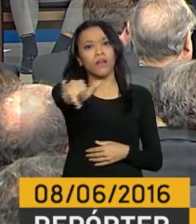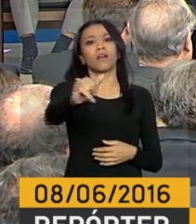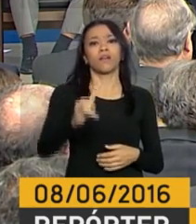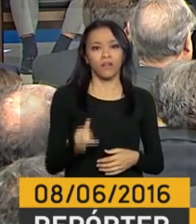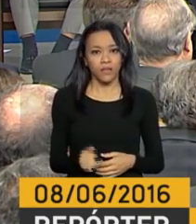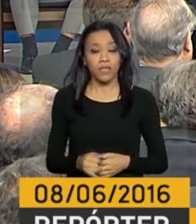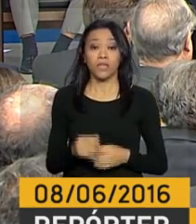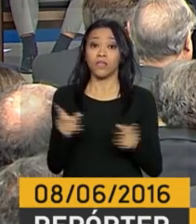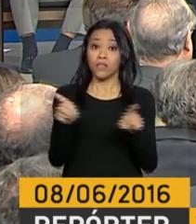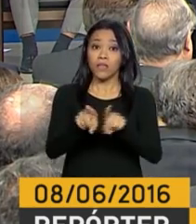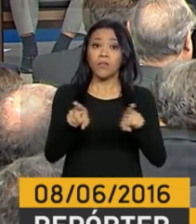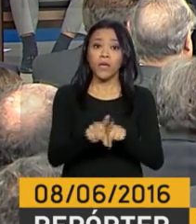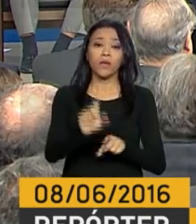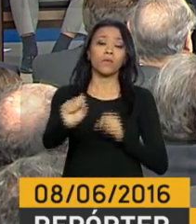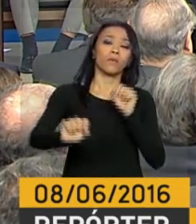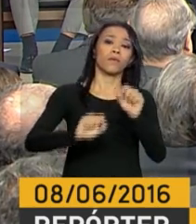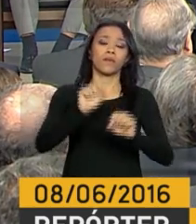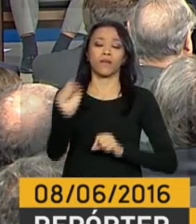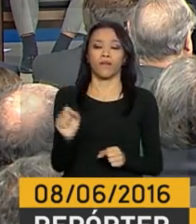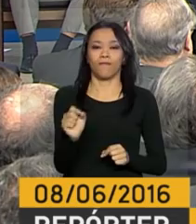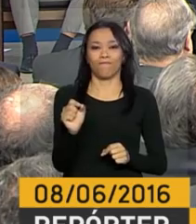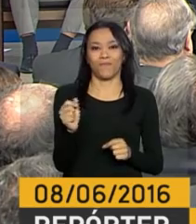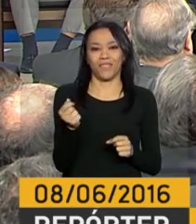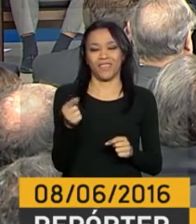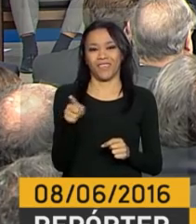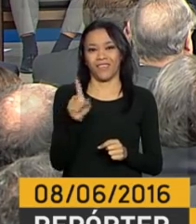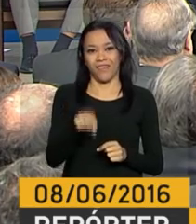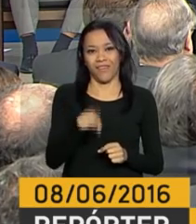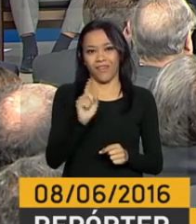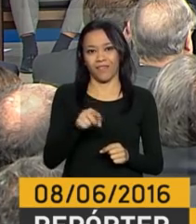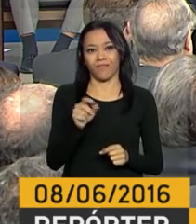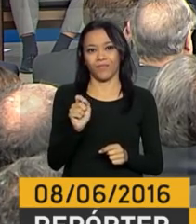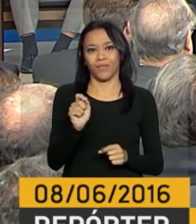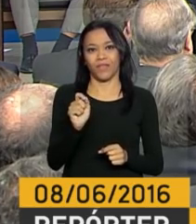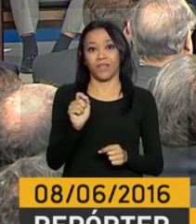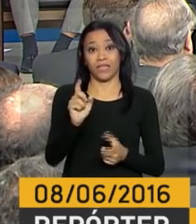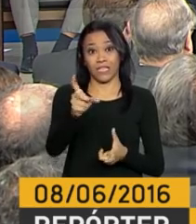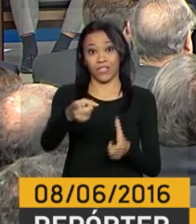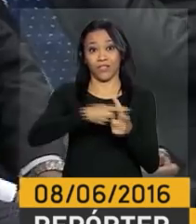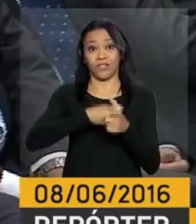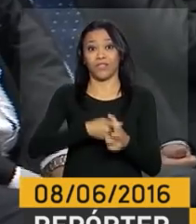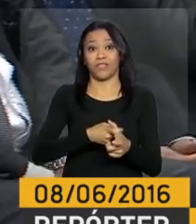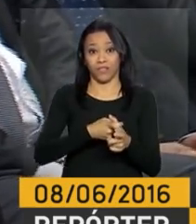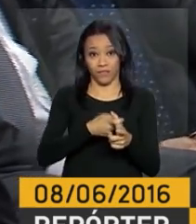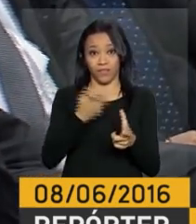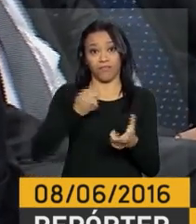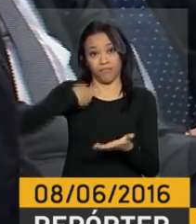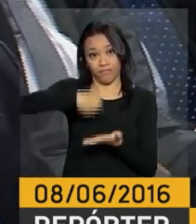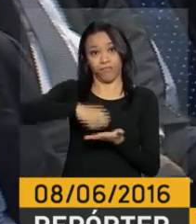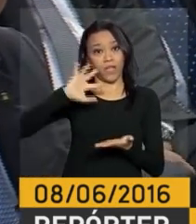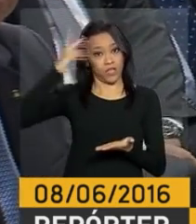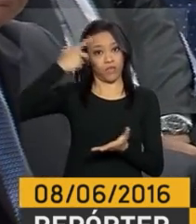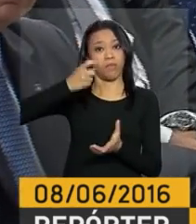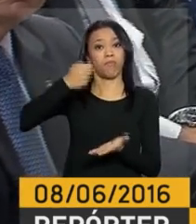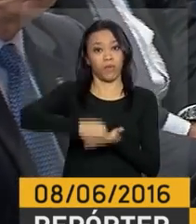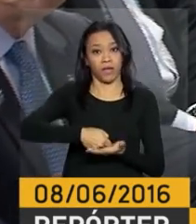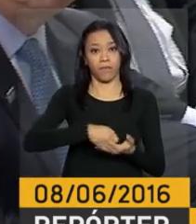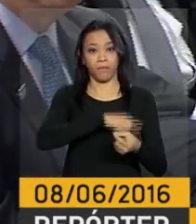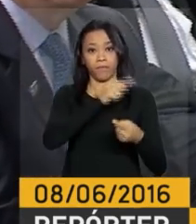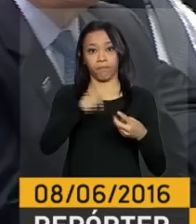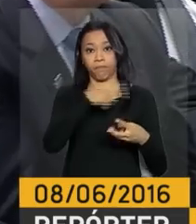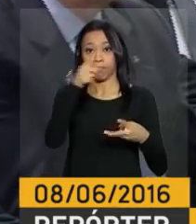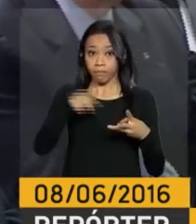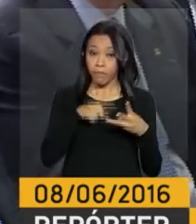fortemente aquela que é a maior despesa que o governo tem que é pagamento serviço da dívida o terceiro